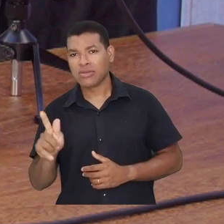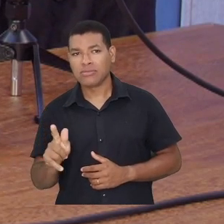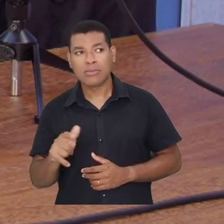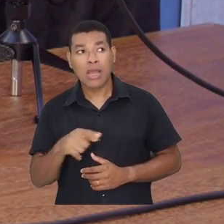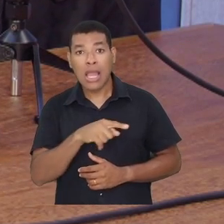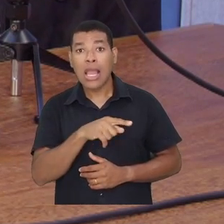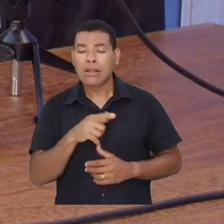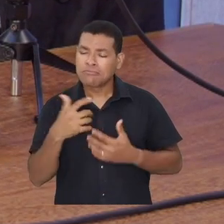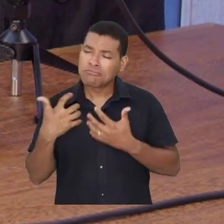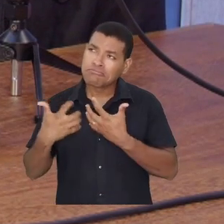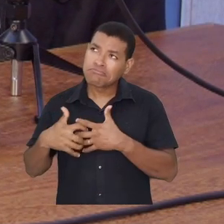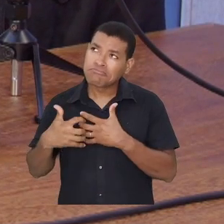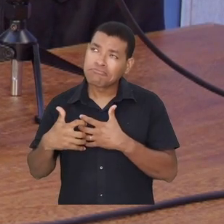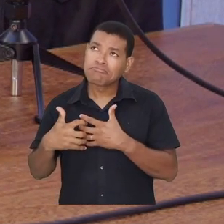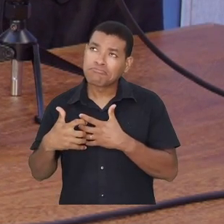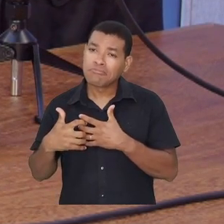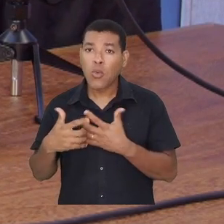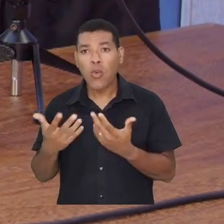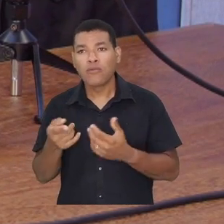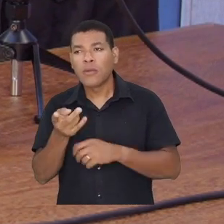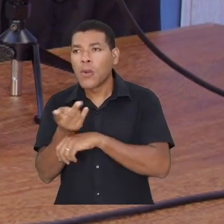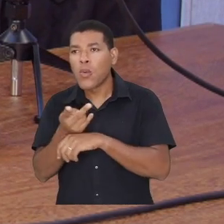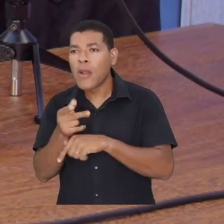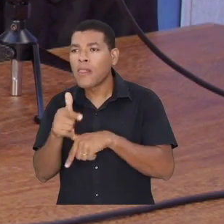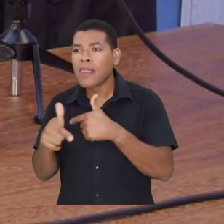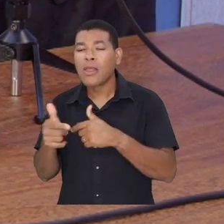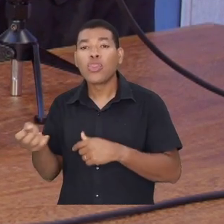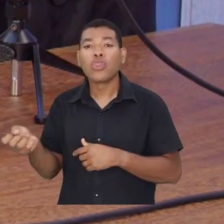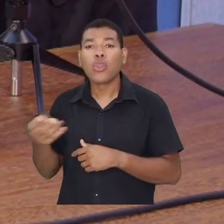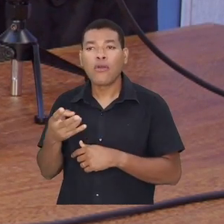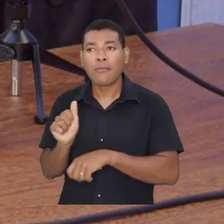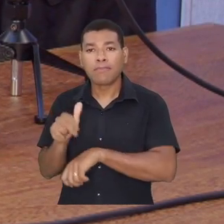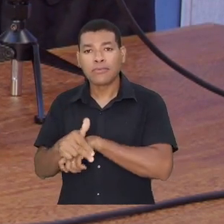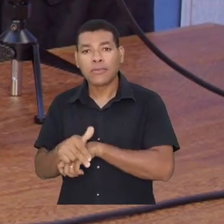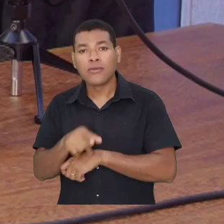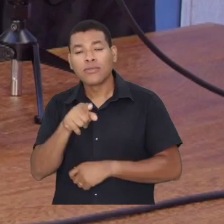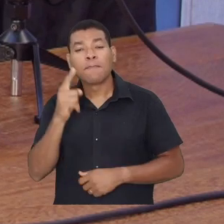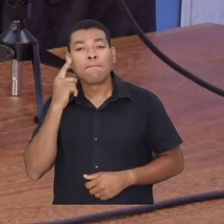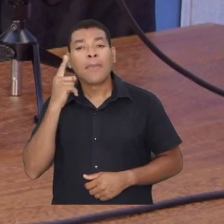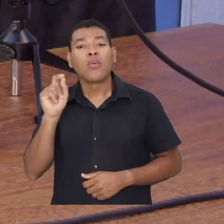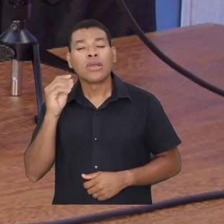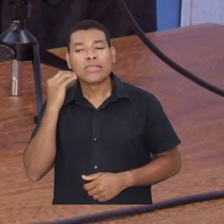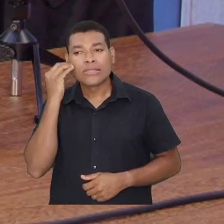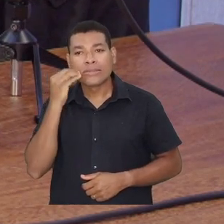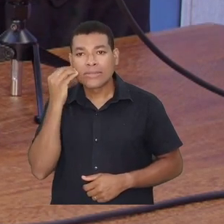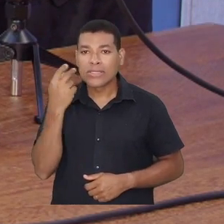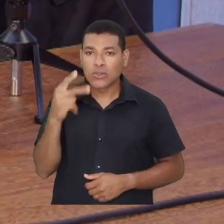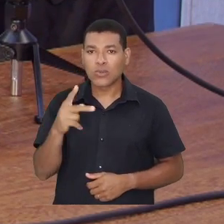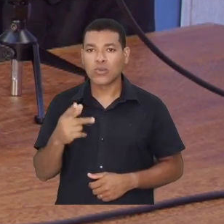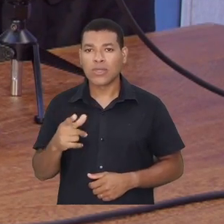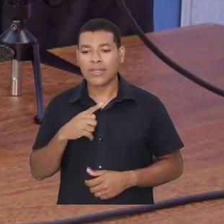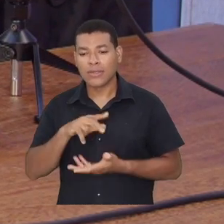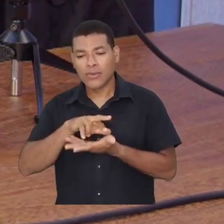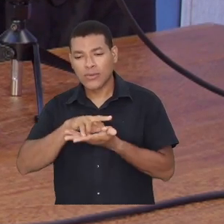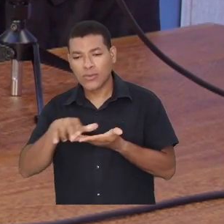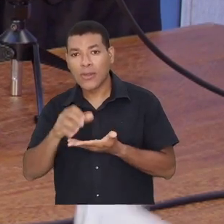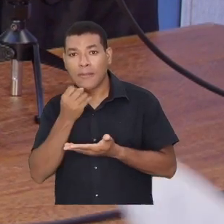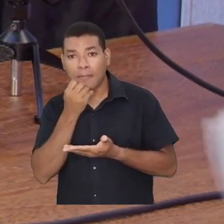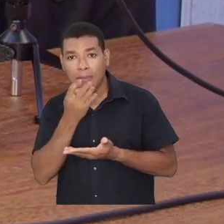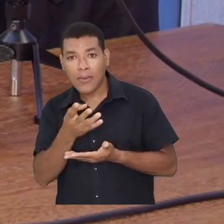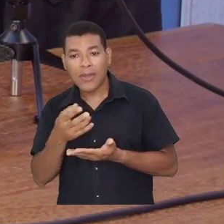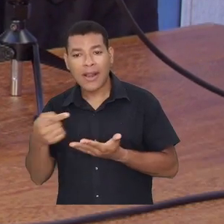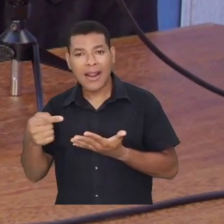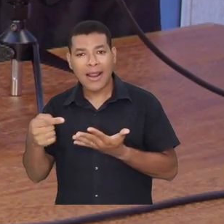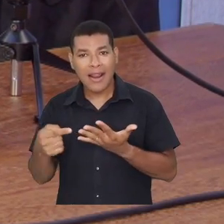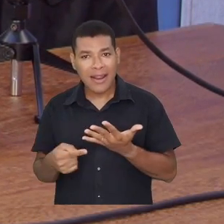vai refletir. Quando você está procurando um emprego novo, lógico que você vai levar em consideração suas experiências, pacote de benefícios,